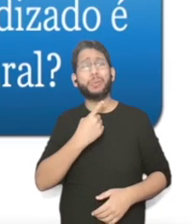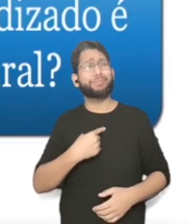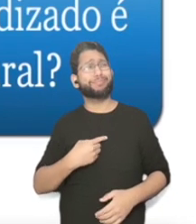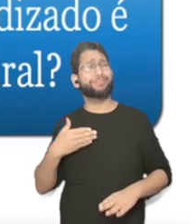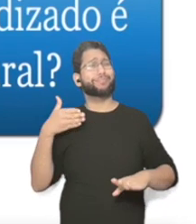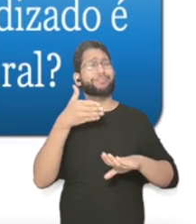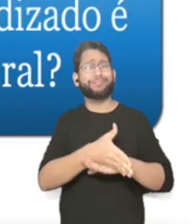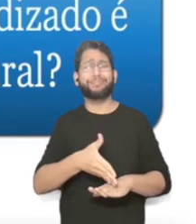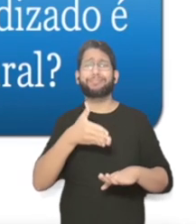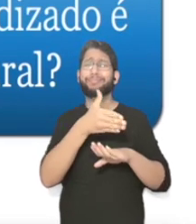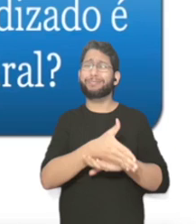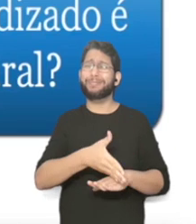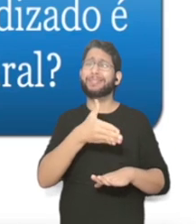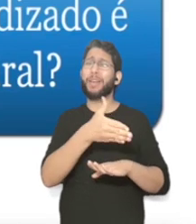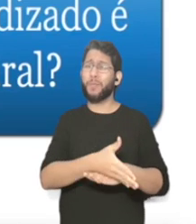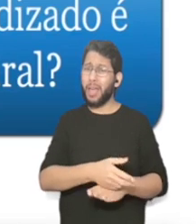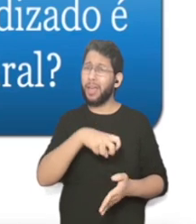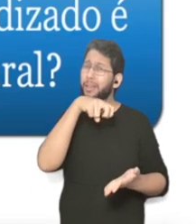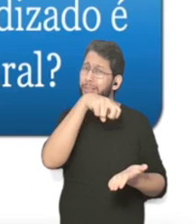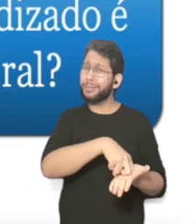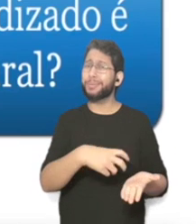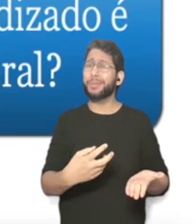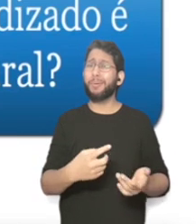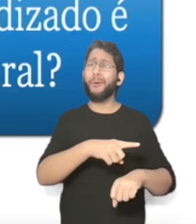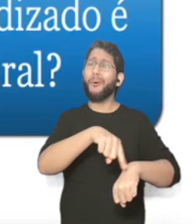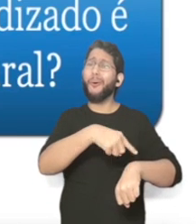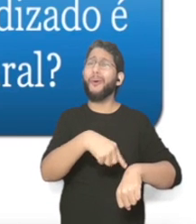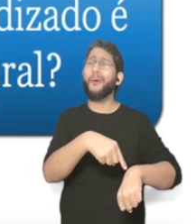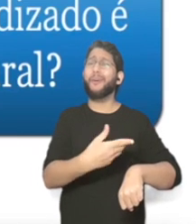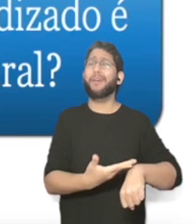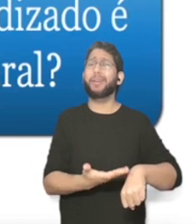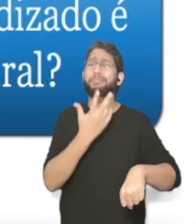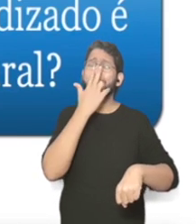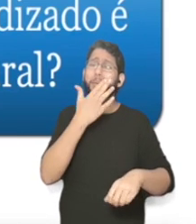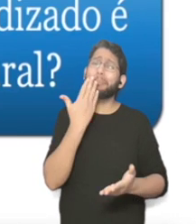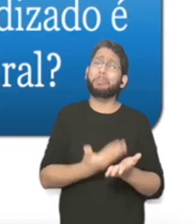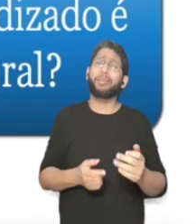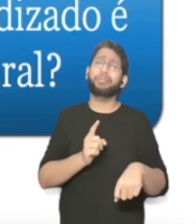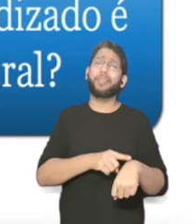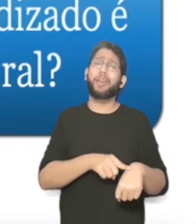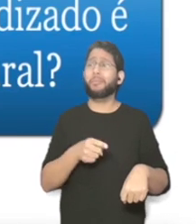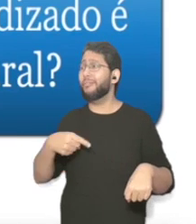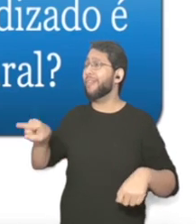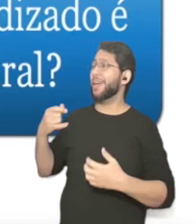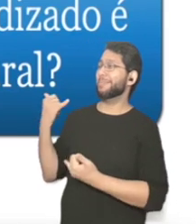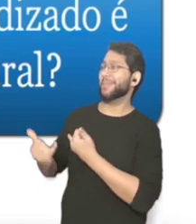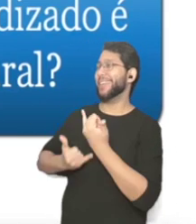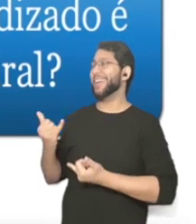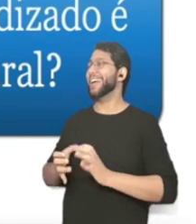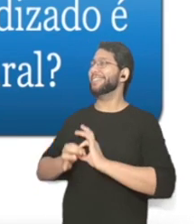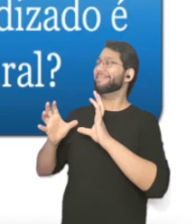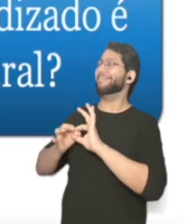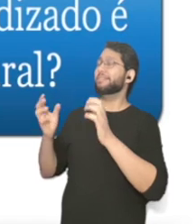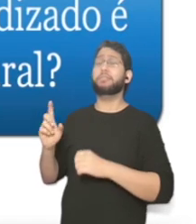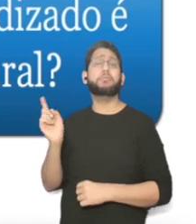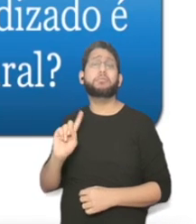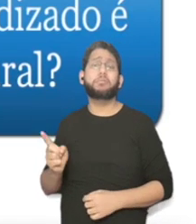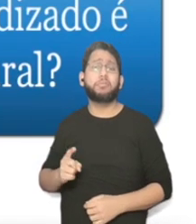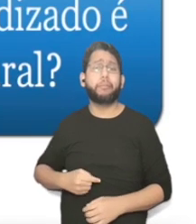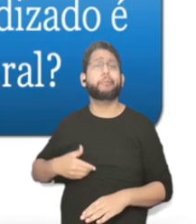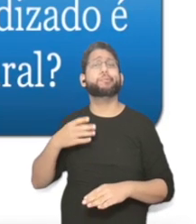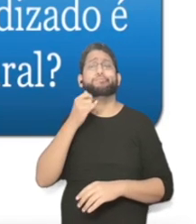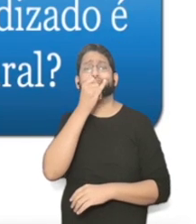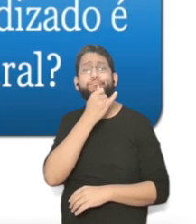bastante que comprometia bastante as suas horas da infância, né? Então essas crianças acabavam